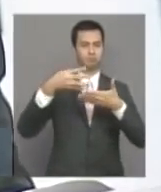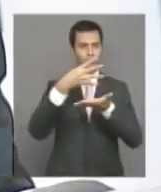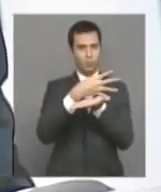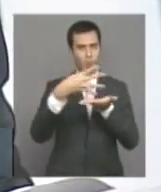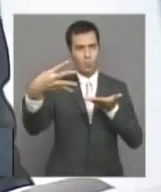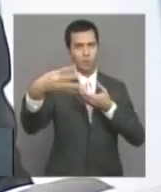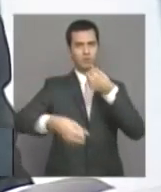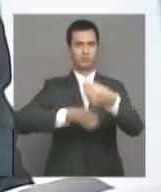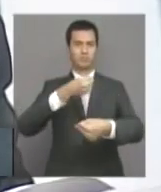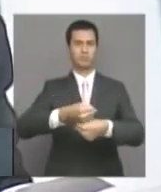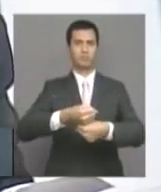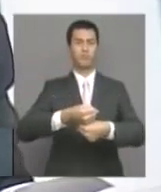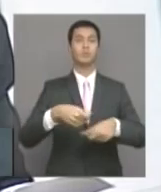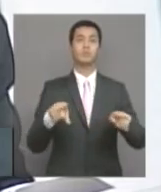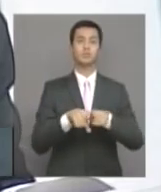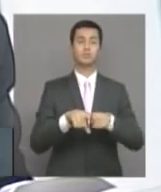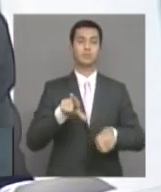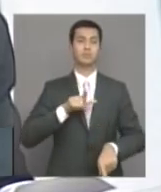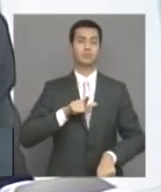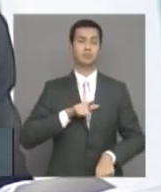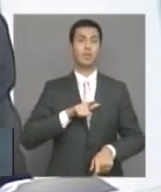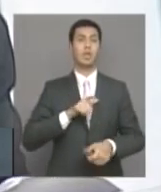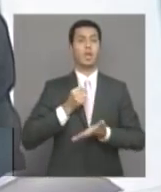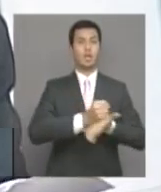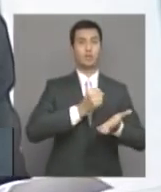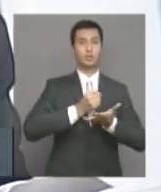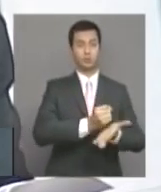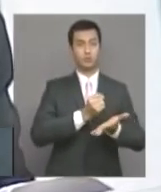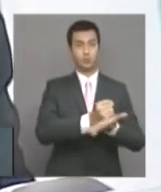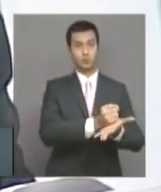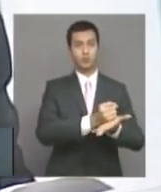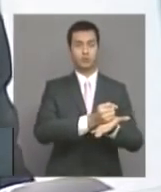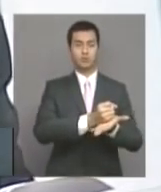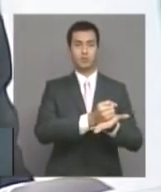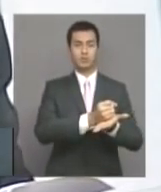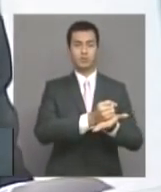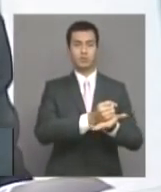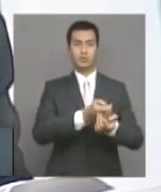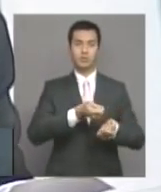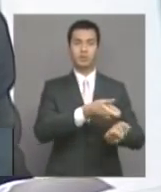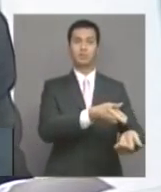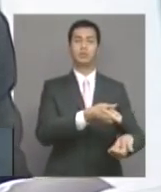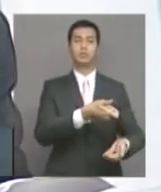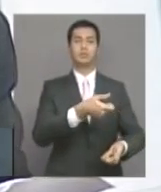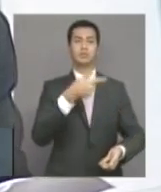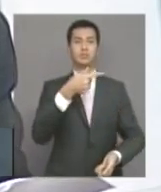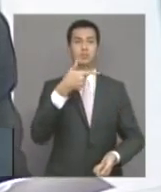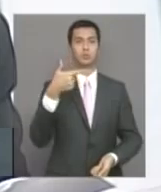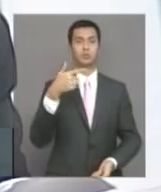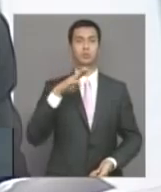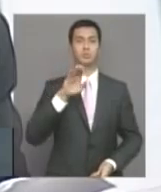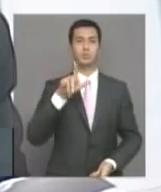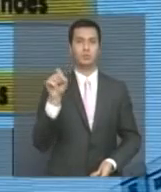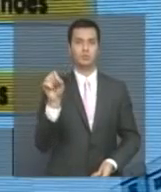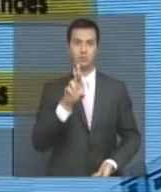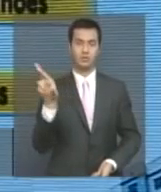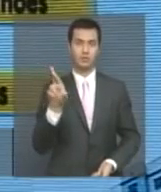de 72,6 bilhões. E eu quero aqui citar o ministro Guido